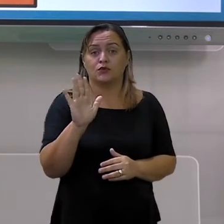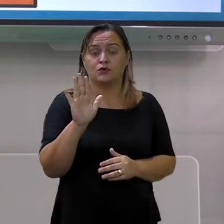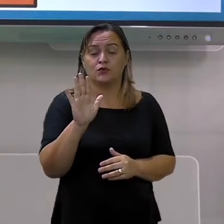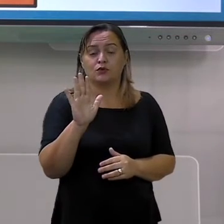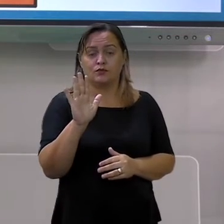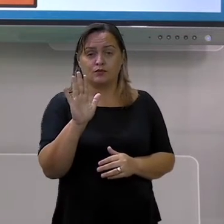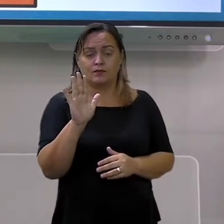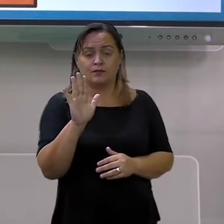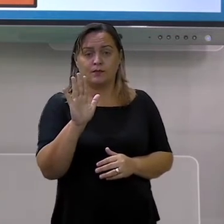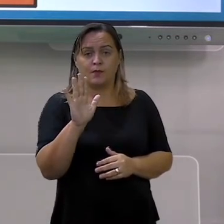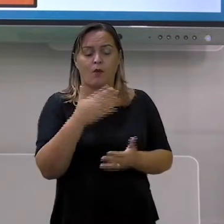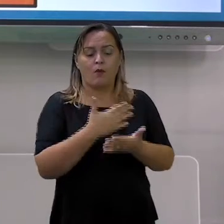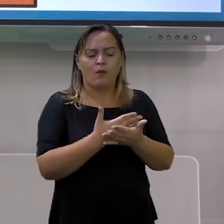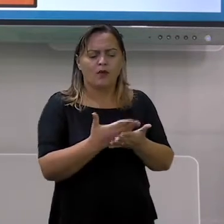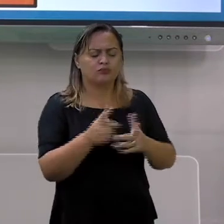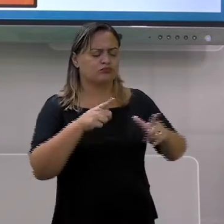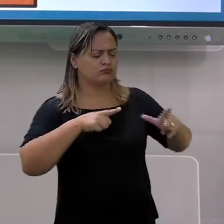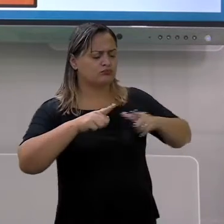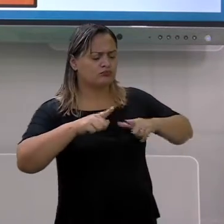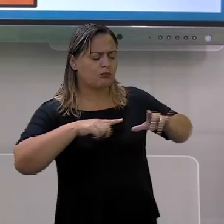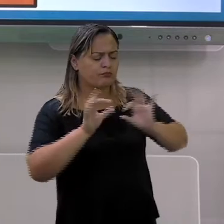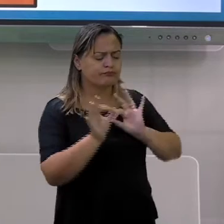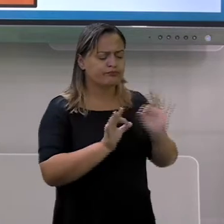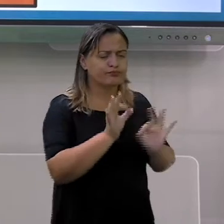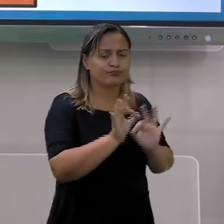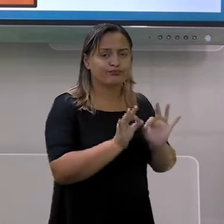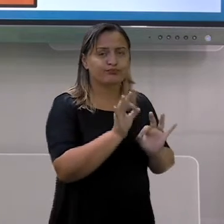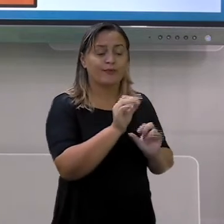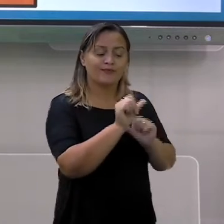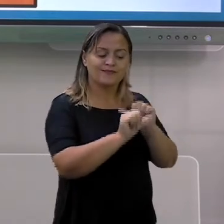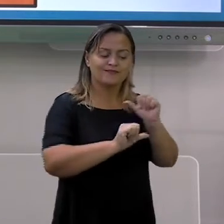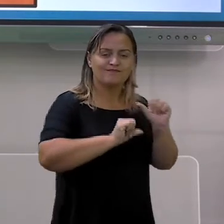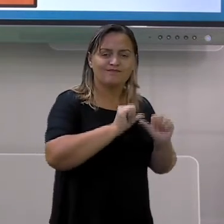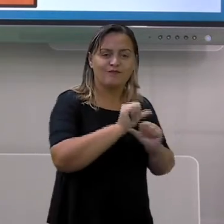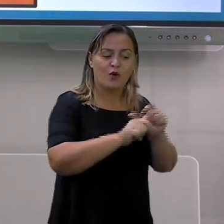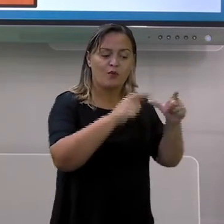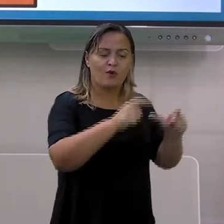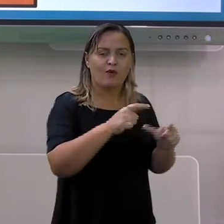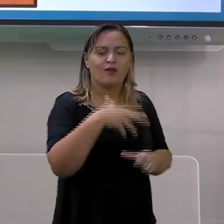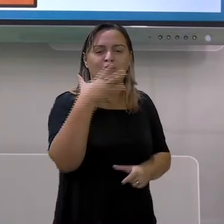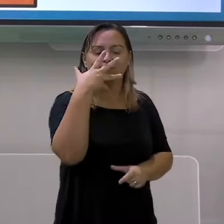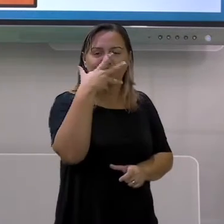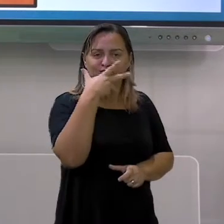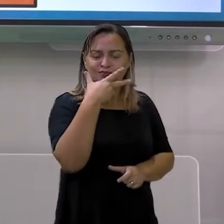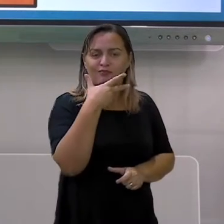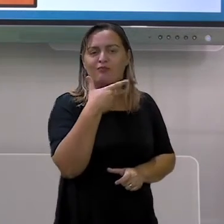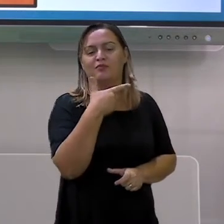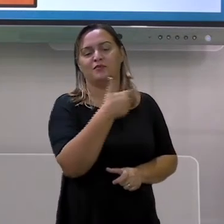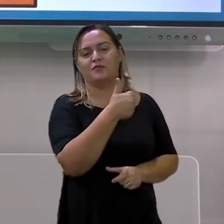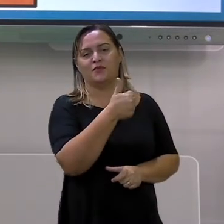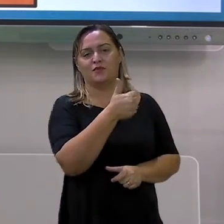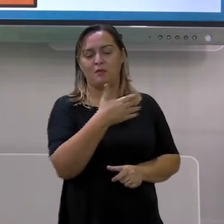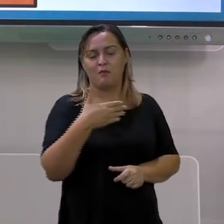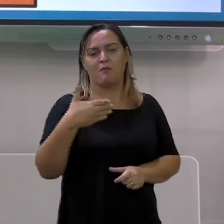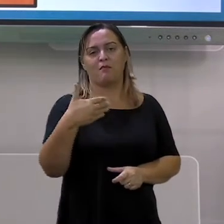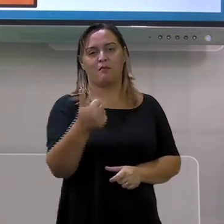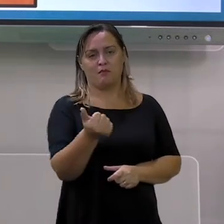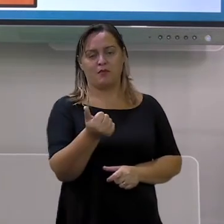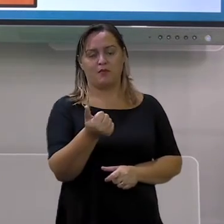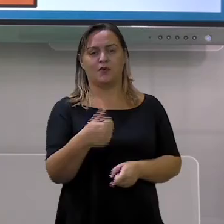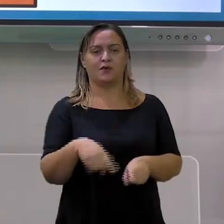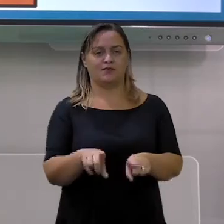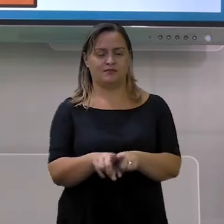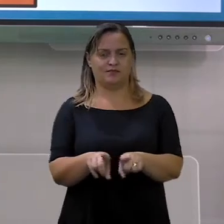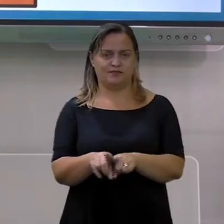do verde que foi destruído. Então, o paisagismo vem para casar, né, para completar esse ambiente harmônico